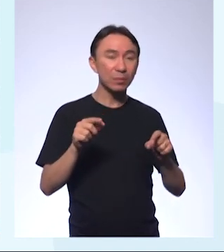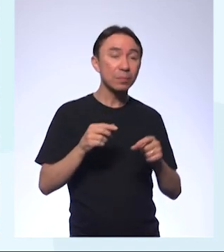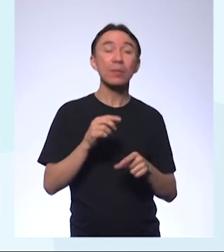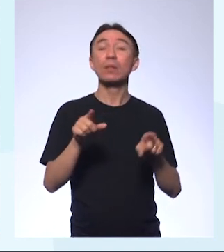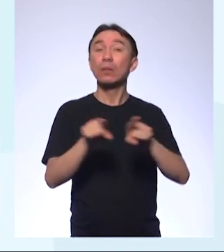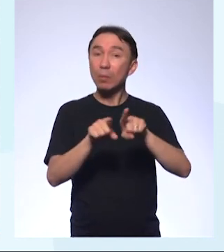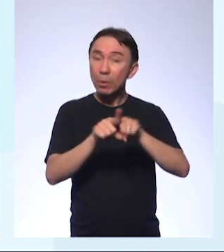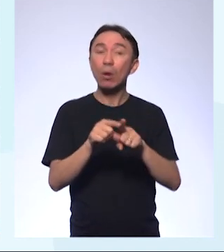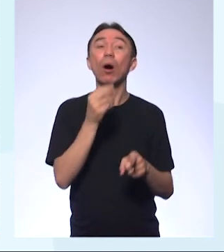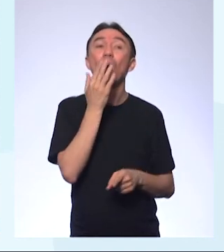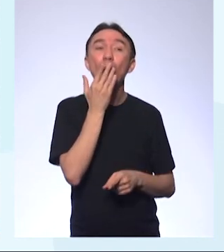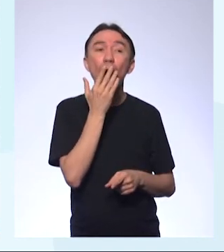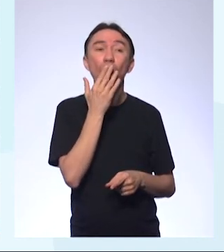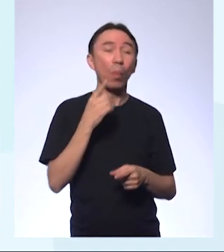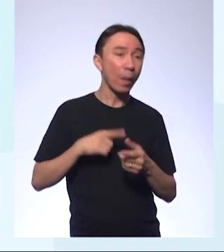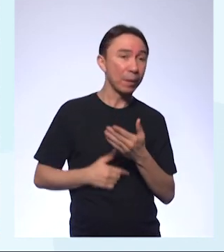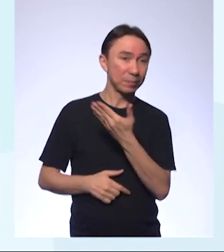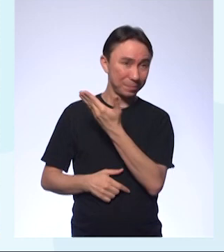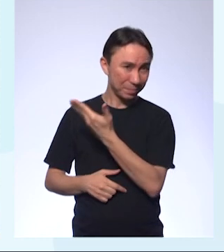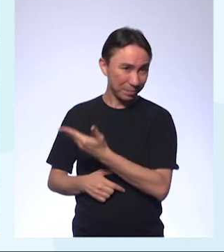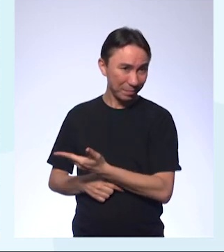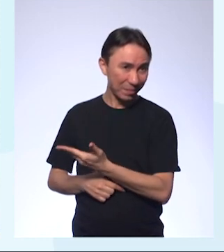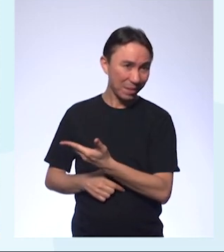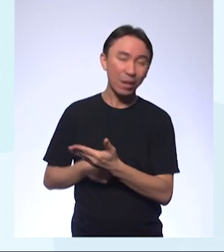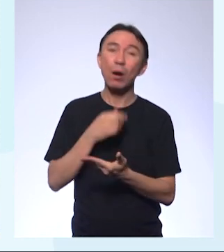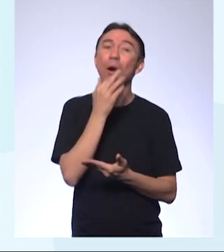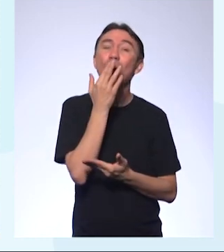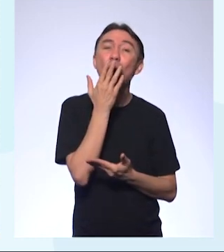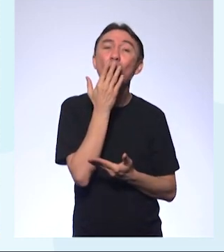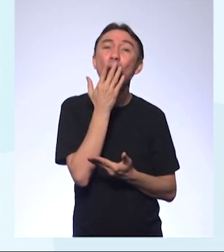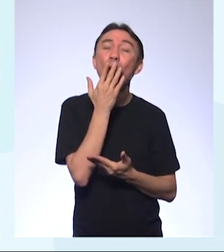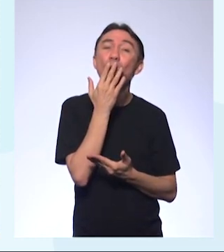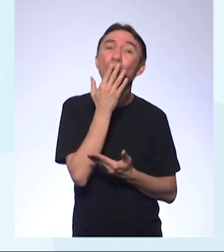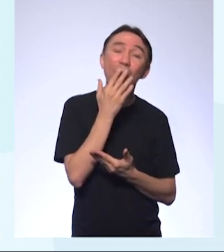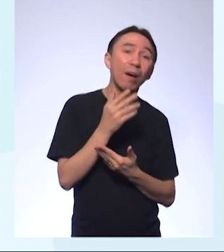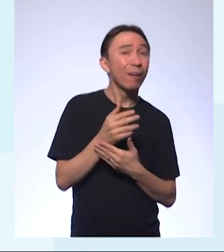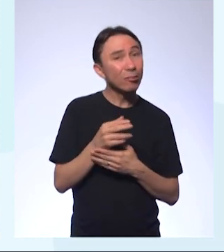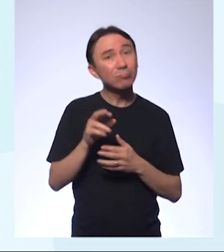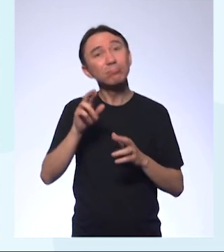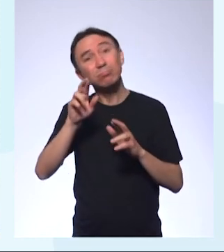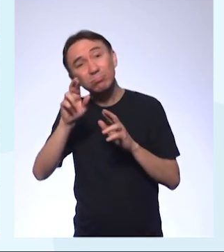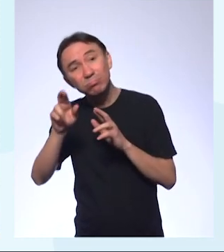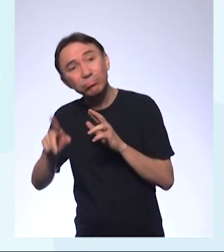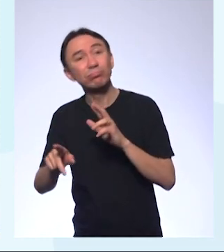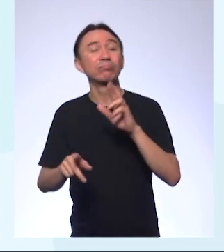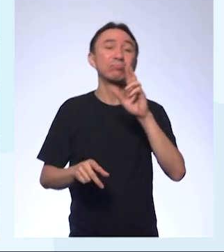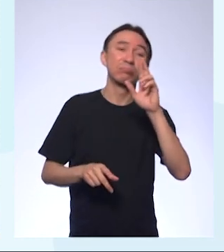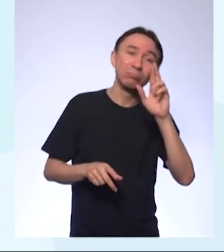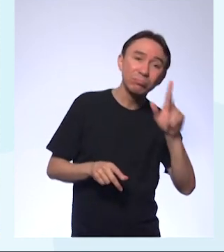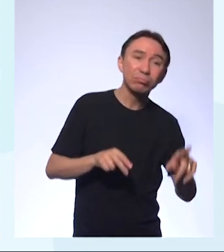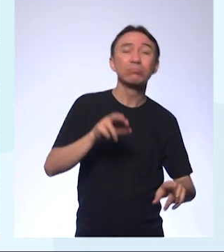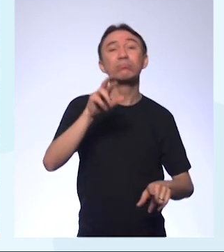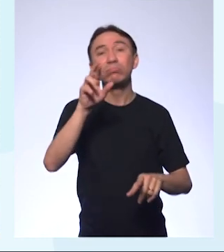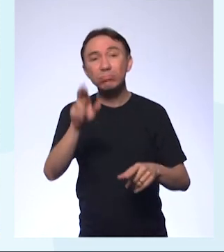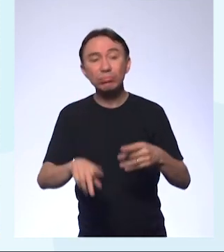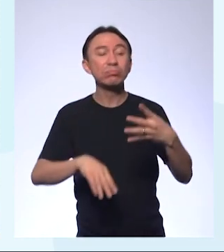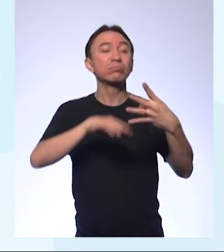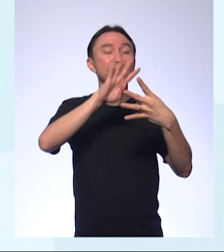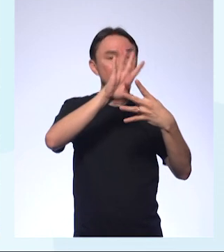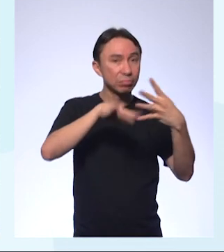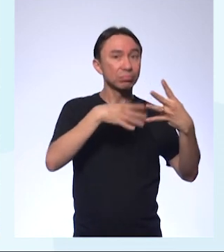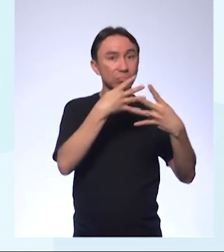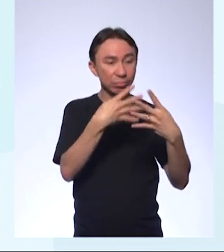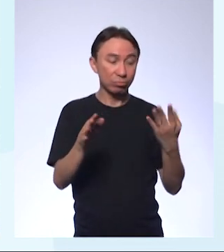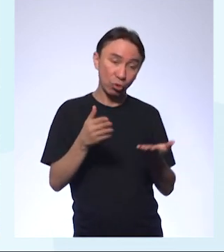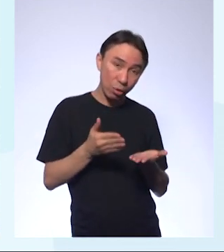tem aqui uma bem coloridinha, mas essa parte da cor varia de uma tabela periódica de um livro para o